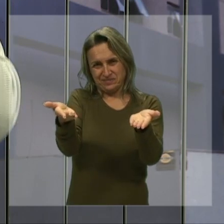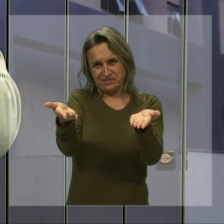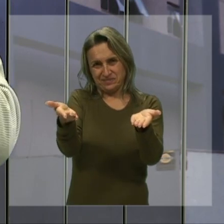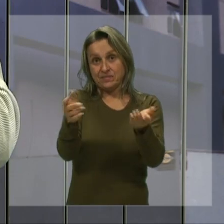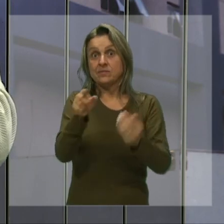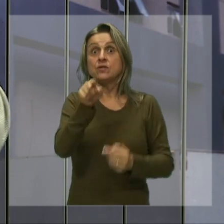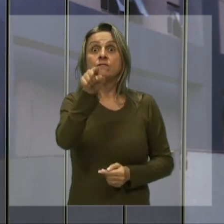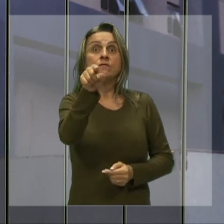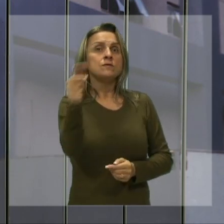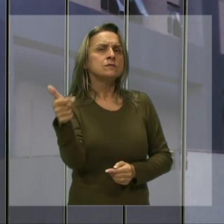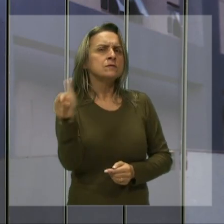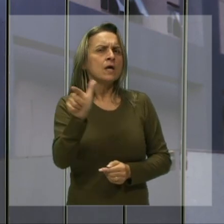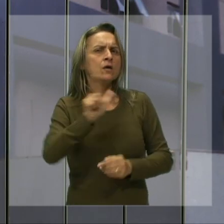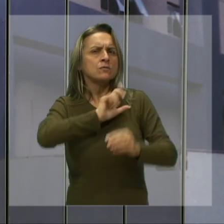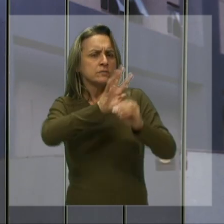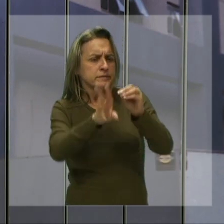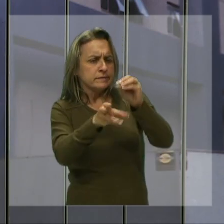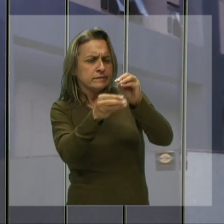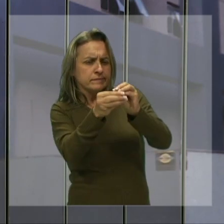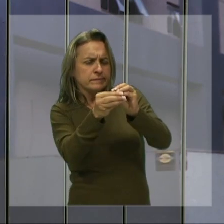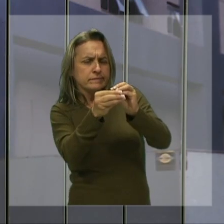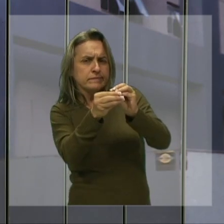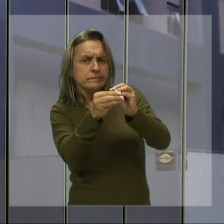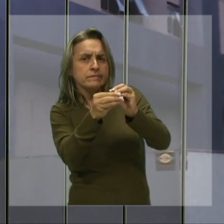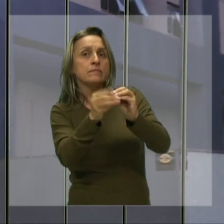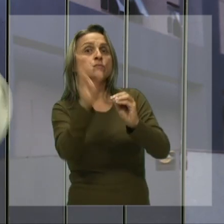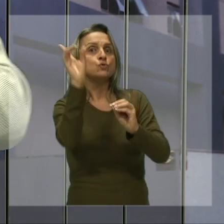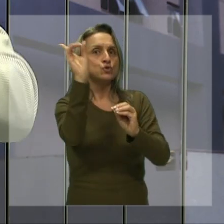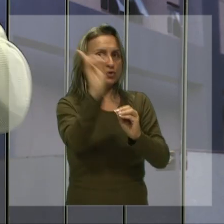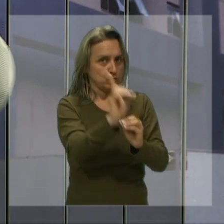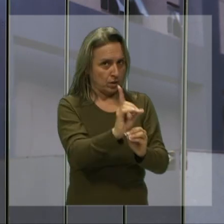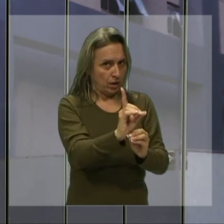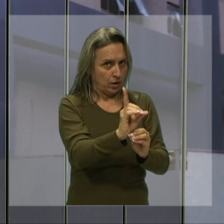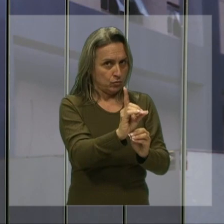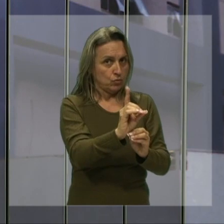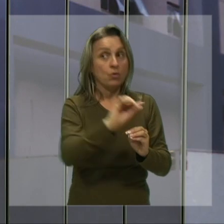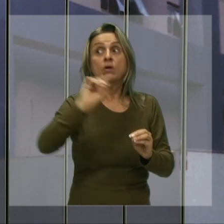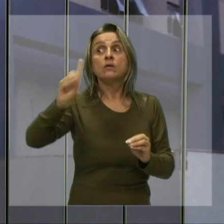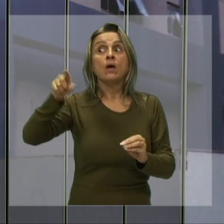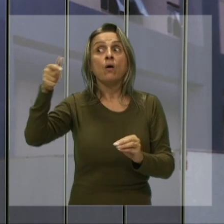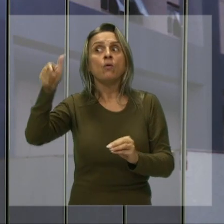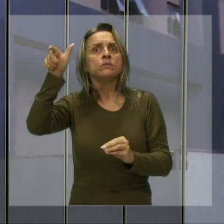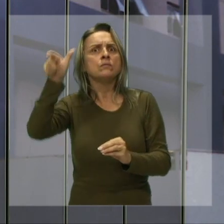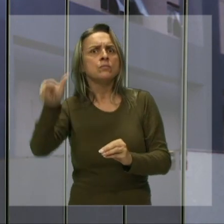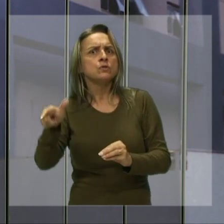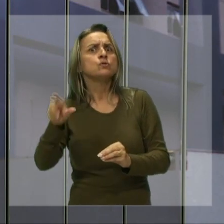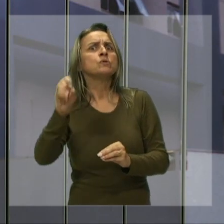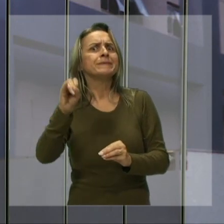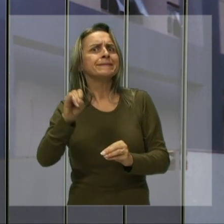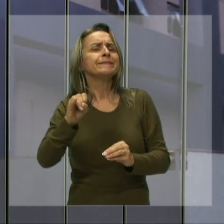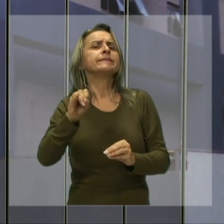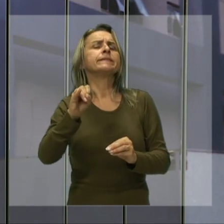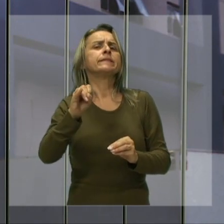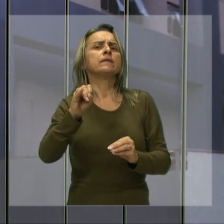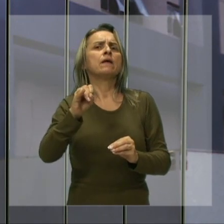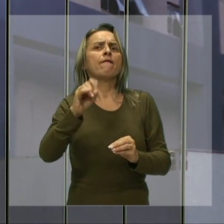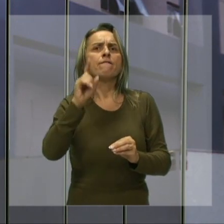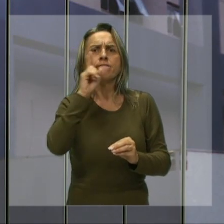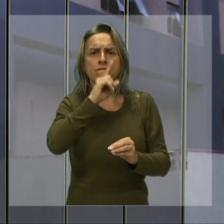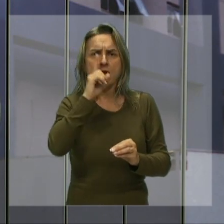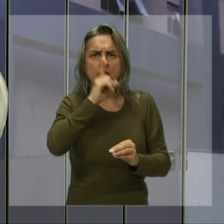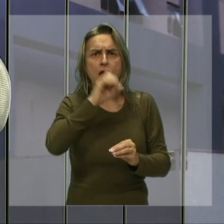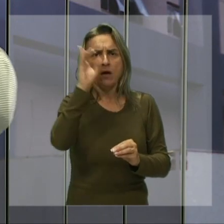se enquadrar dentro de um direito e faça o outro ser punido dentro de um direito se ele sair desse